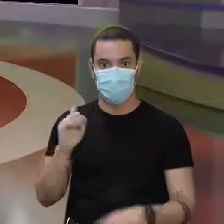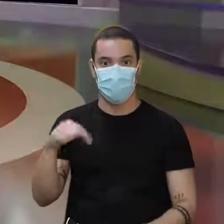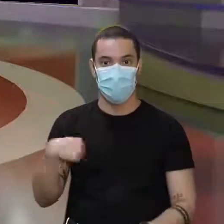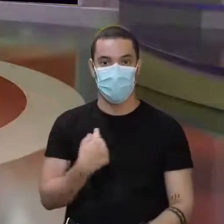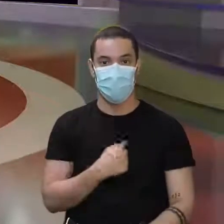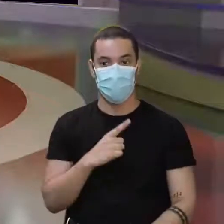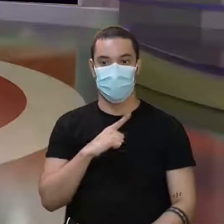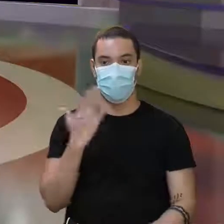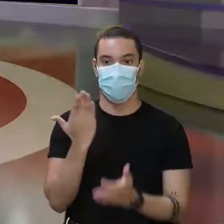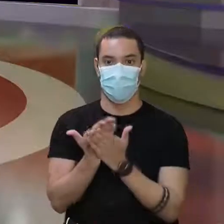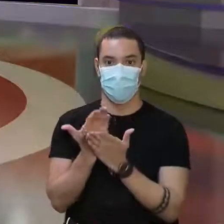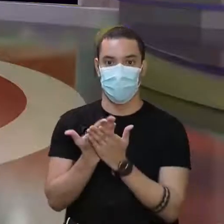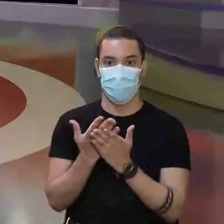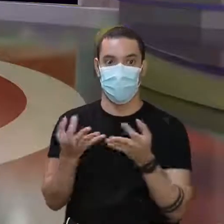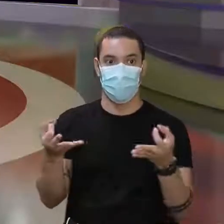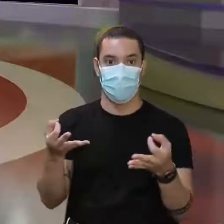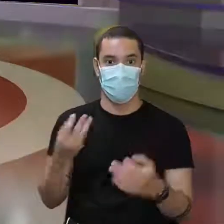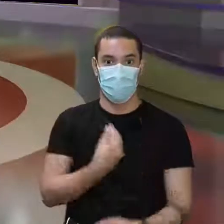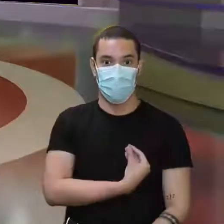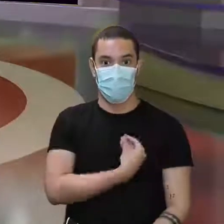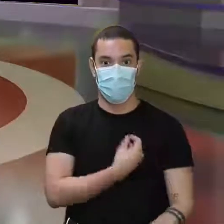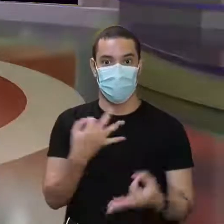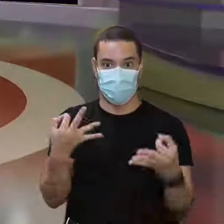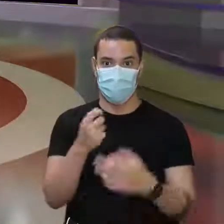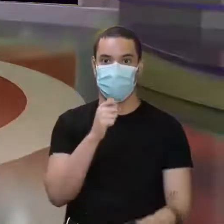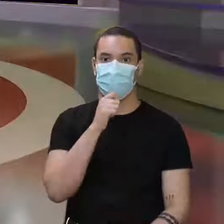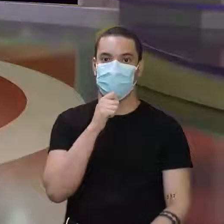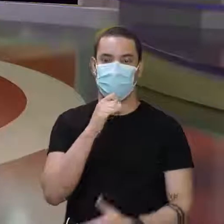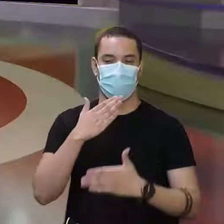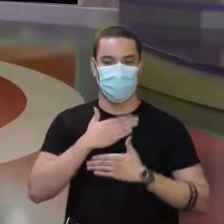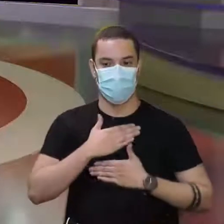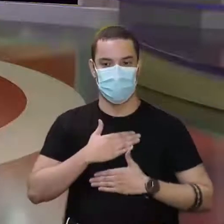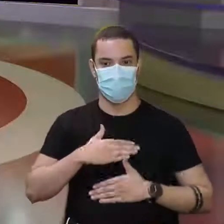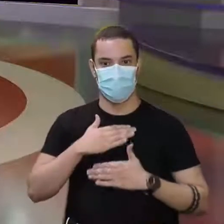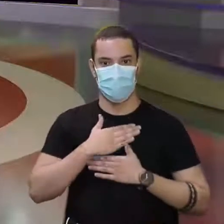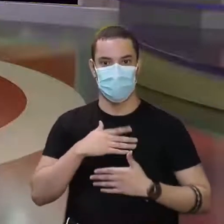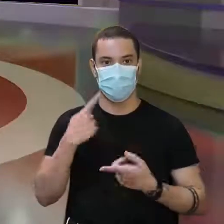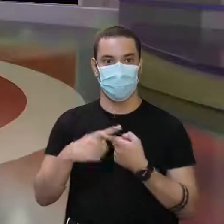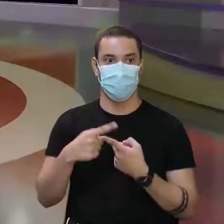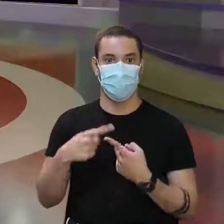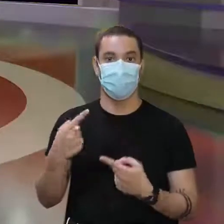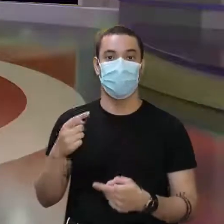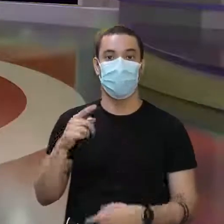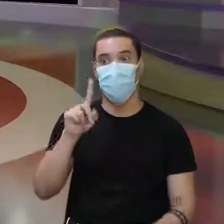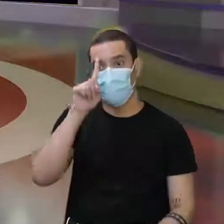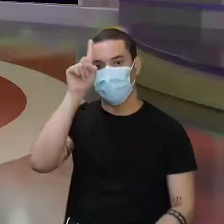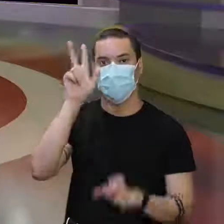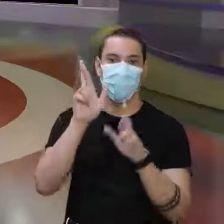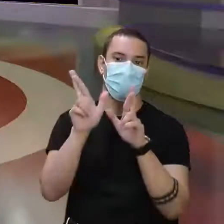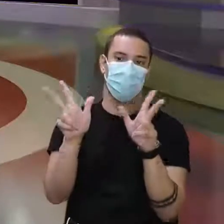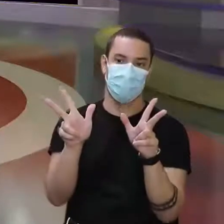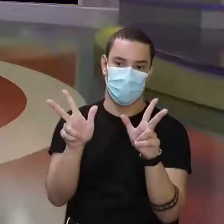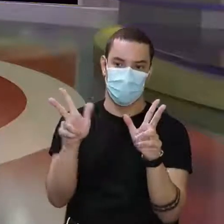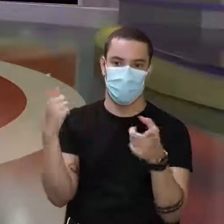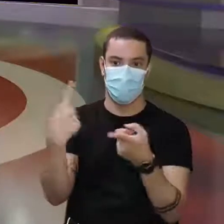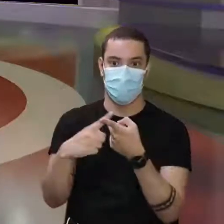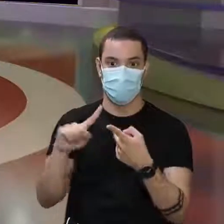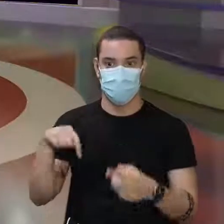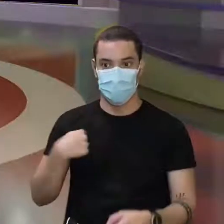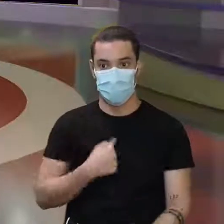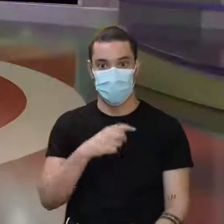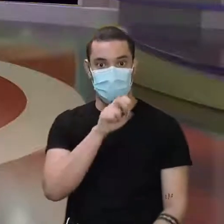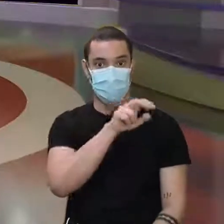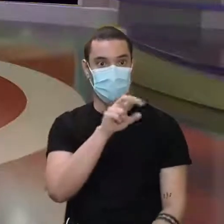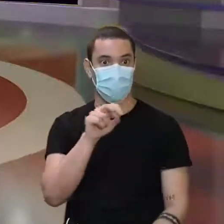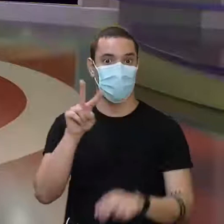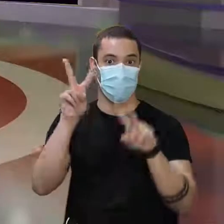uma aula do presente perfeito ainda. Calma, mas é o presente perfeito com uma ideia um pouco diferente, porque nós vamos ver sobre o